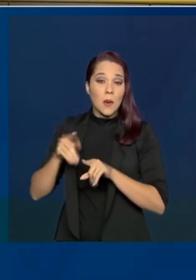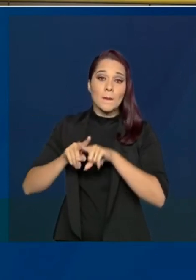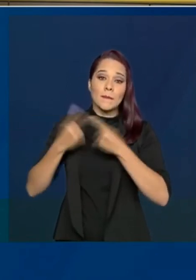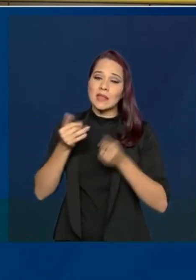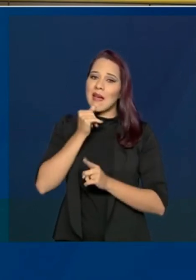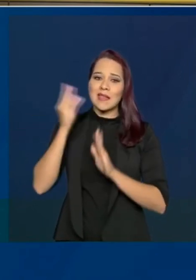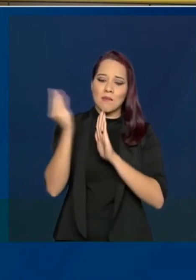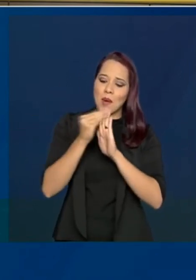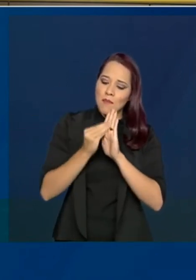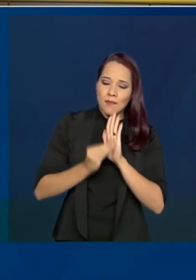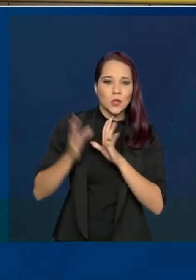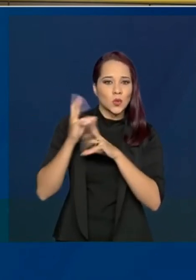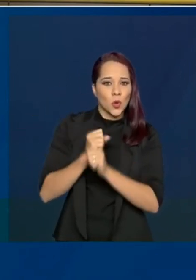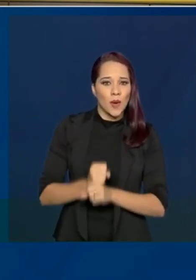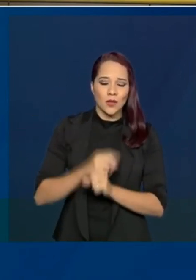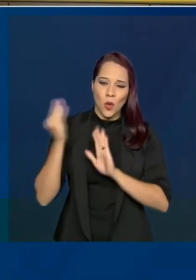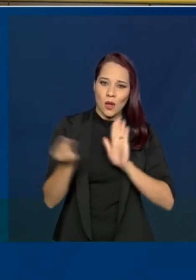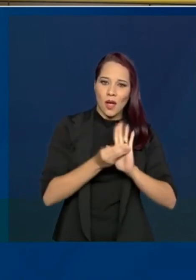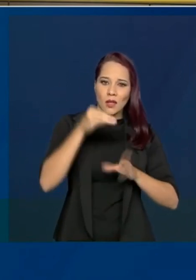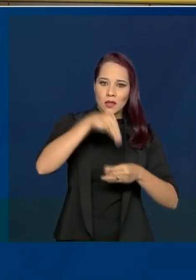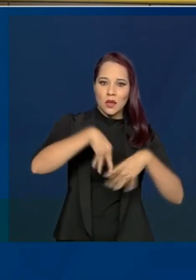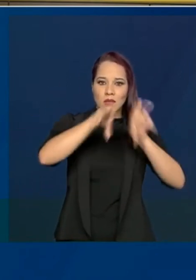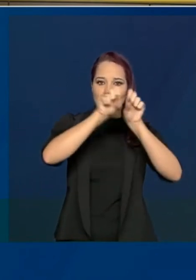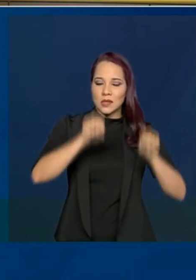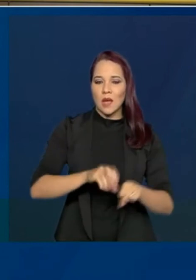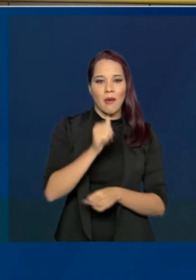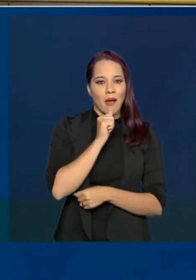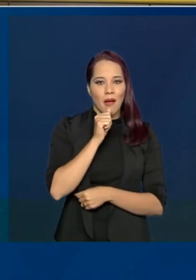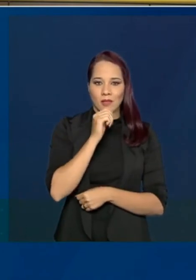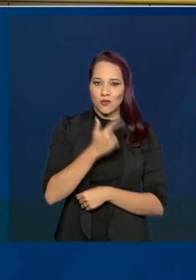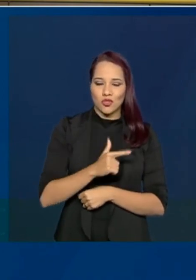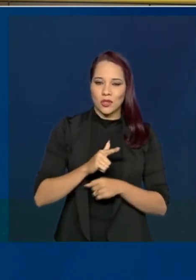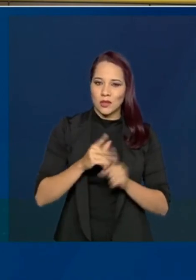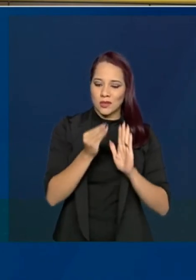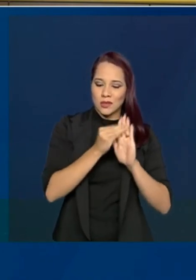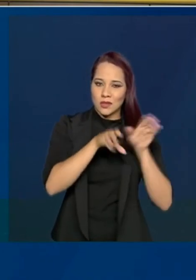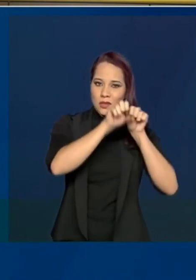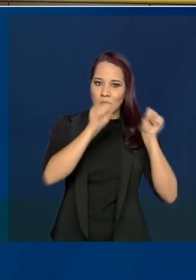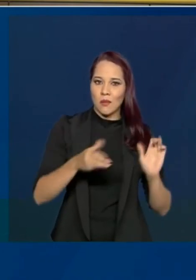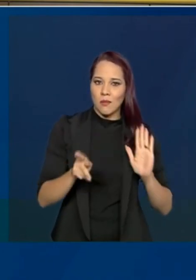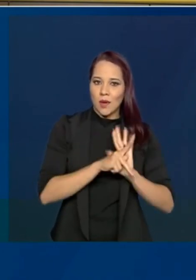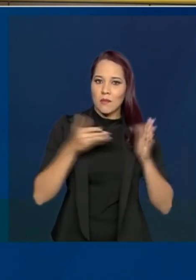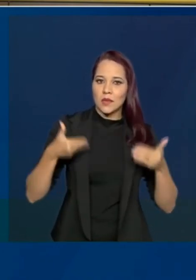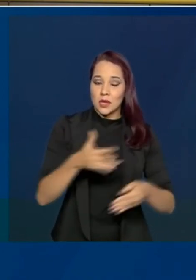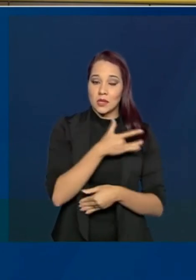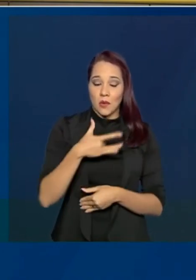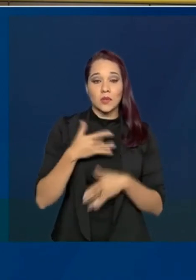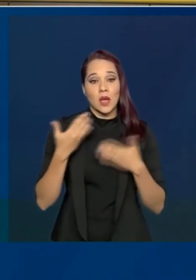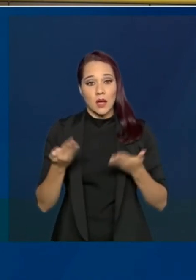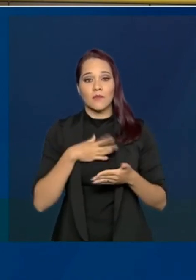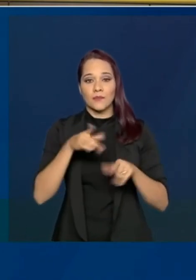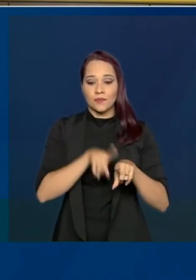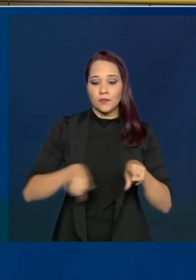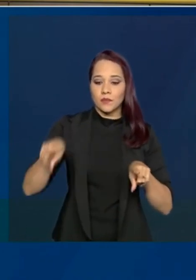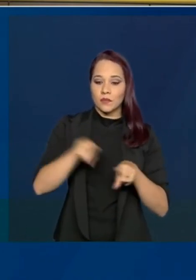não tinham sido contabilizados dentro da plataforma do Ministério da Saúde. Então, foi feita essa atualização.